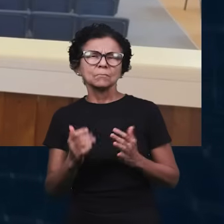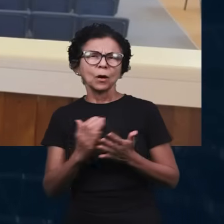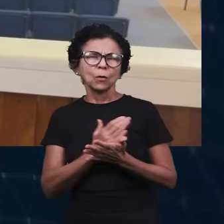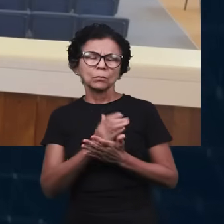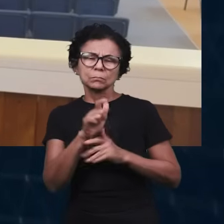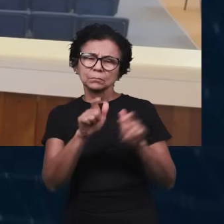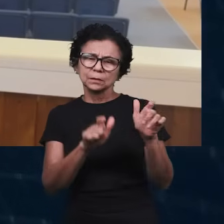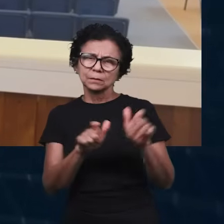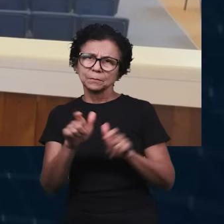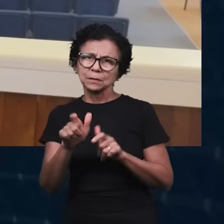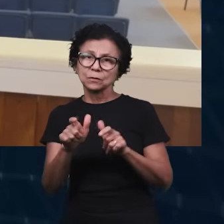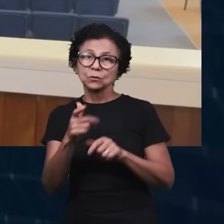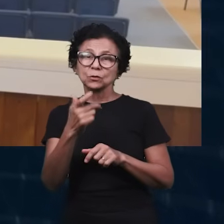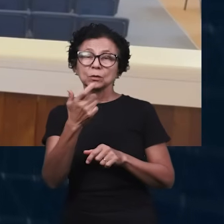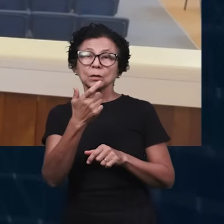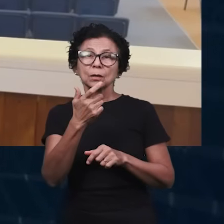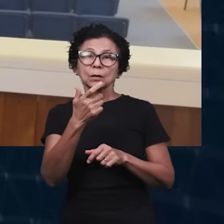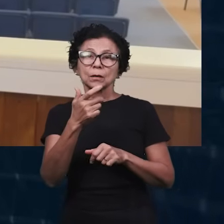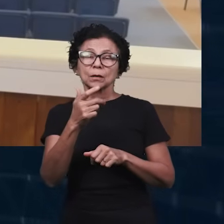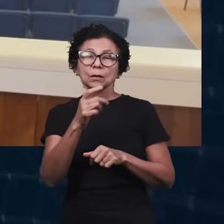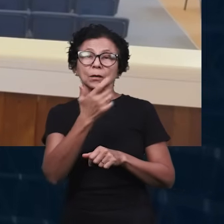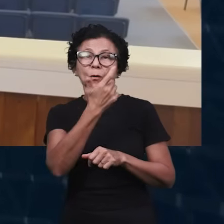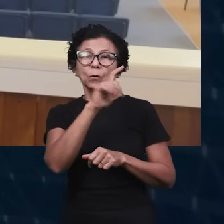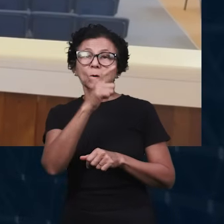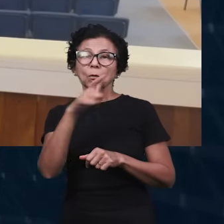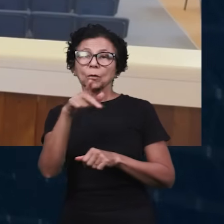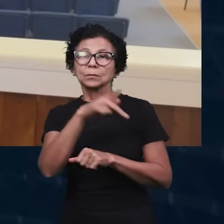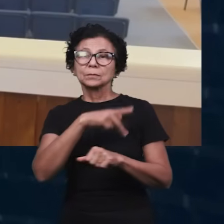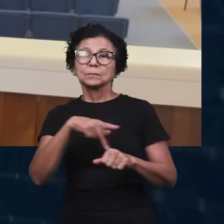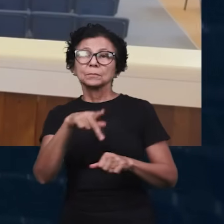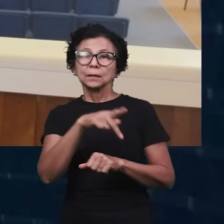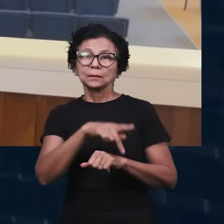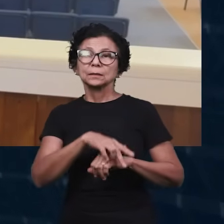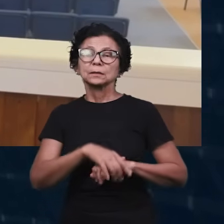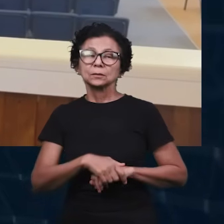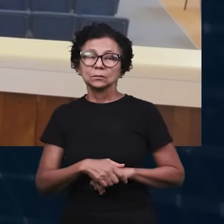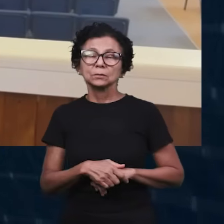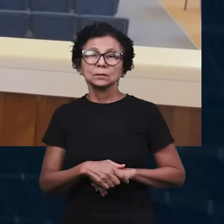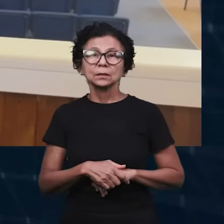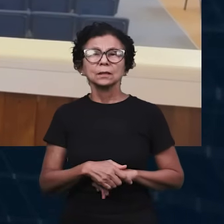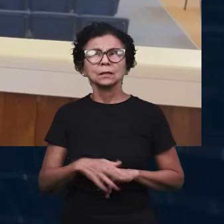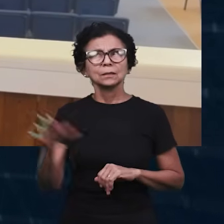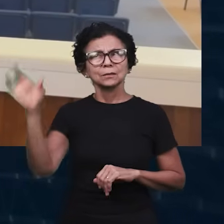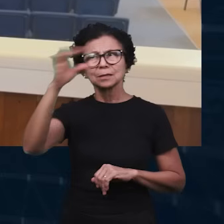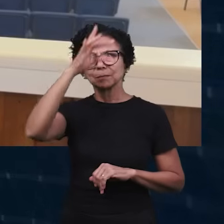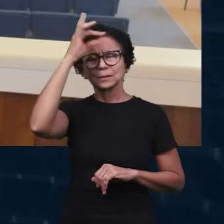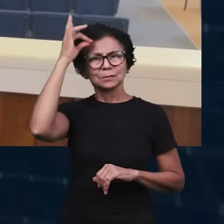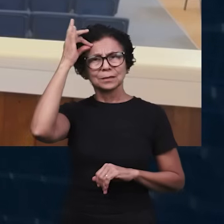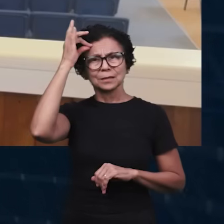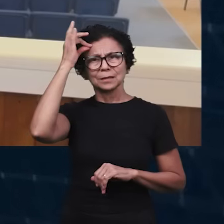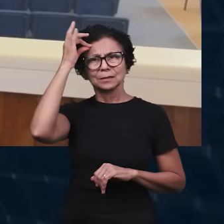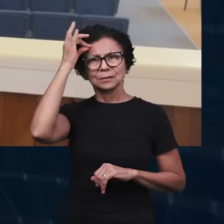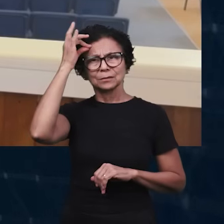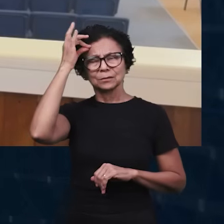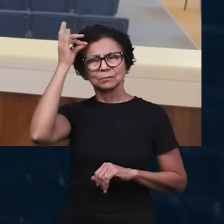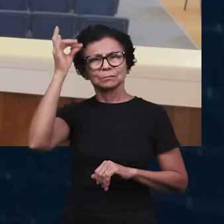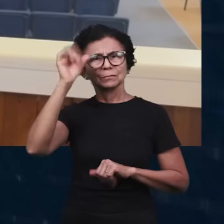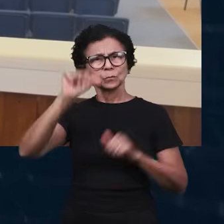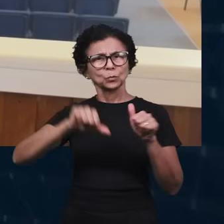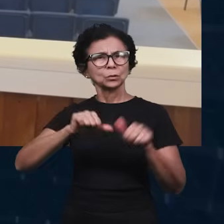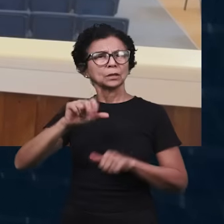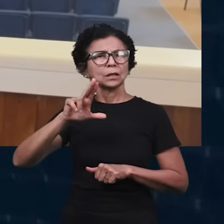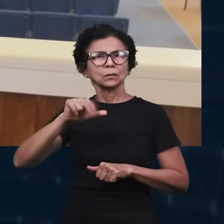algum grupo, algumas pessoas de outros países, e nós podemos ver que o Espírito Santo não tem exceção de